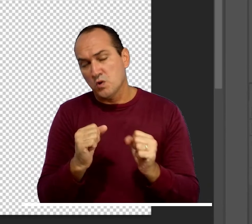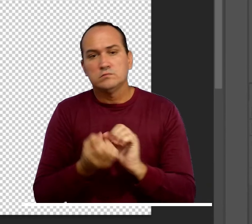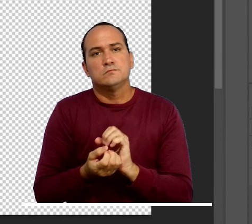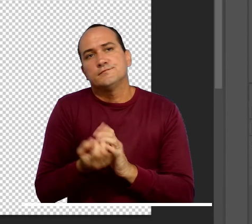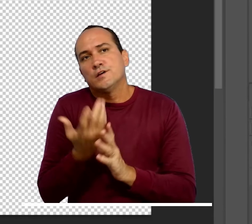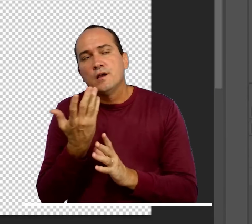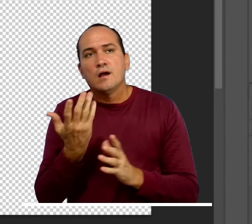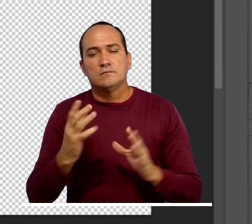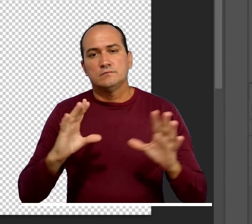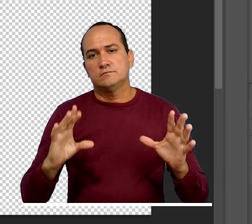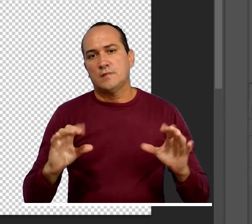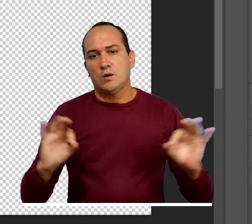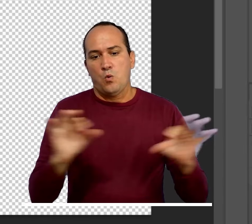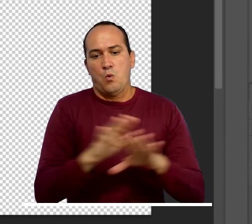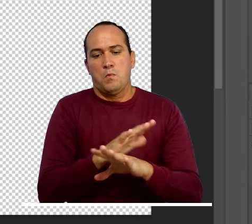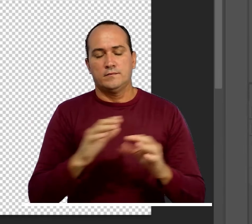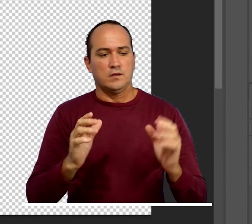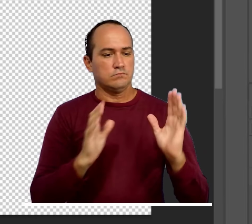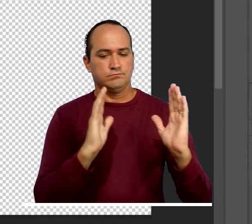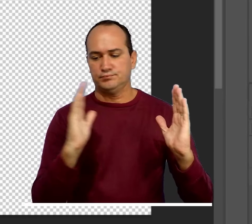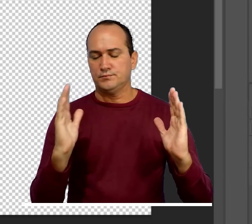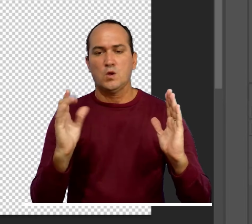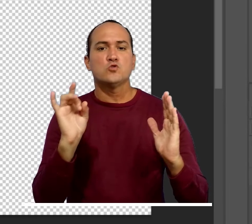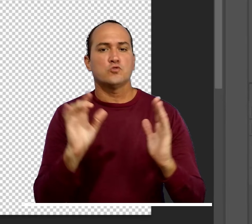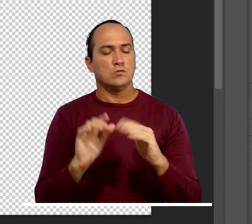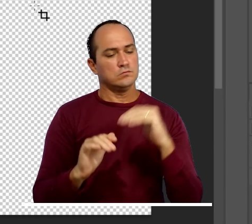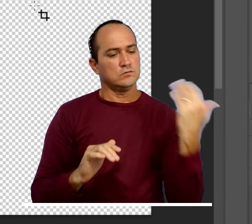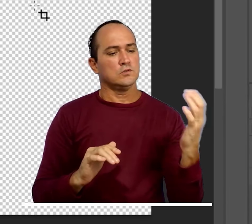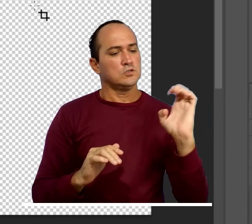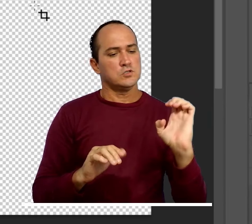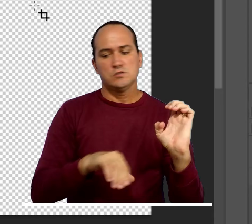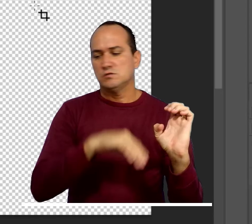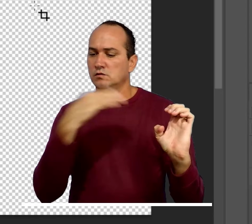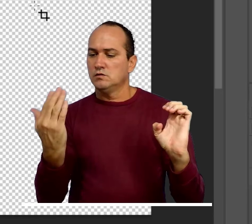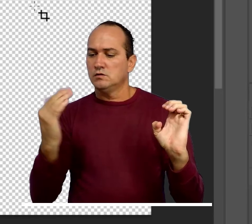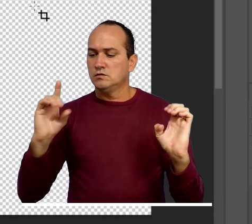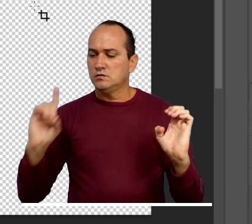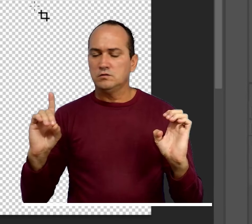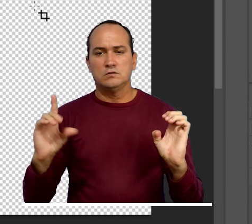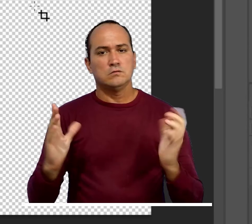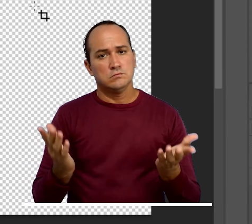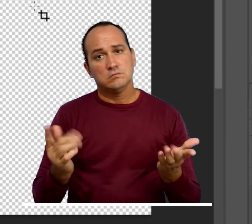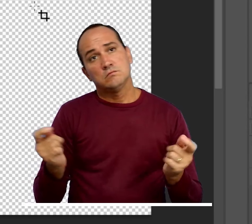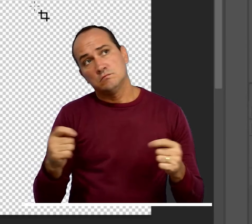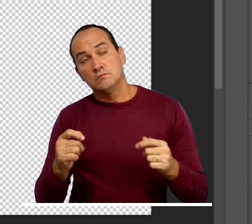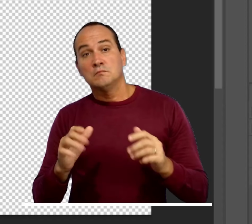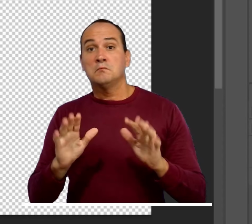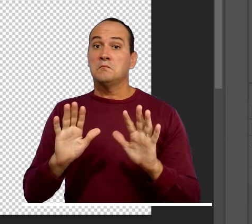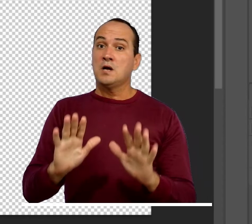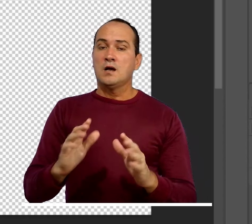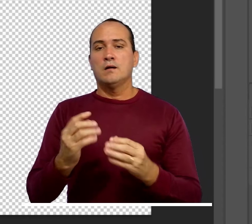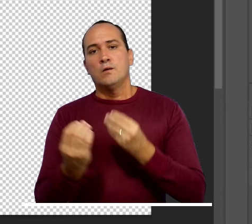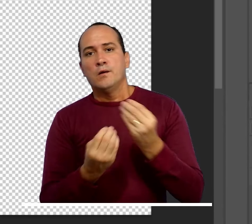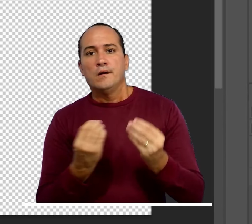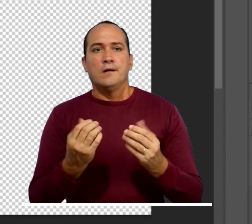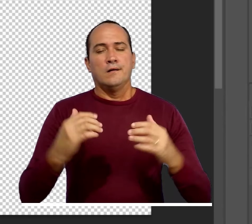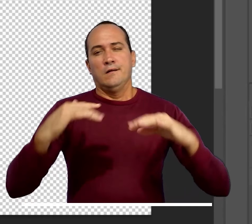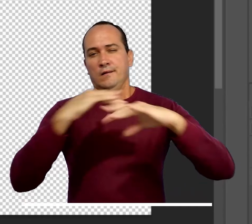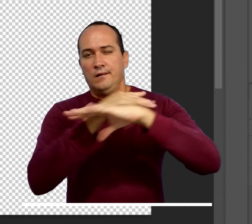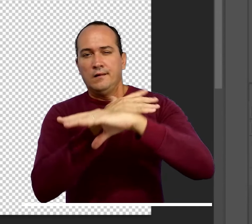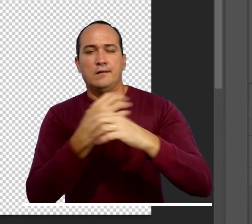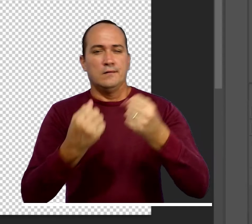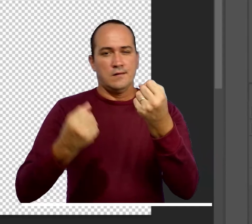para completar, digamos assim, o meu cenário aqui apenas no lado esquerdo e no lado direito. Mas, como fica passando alguns